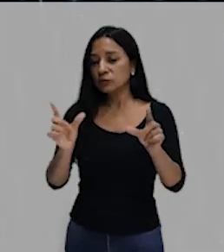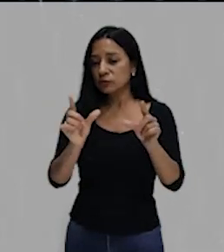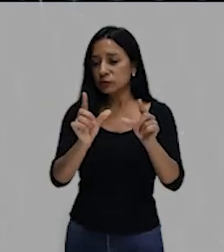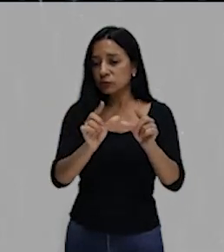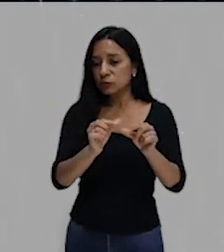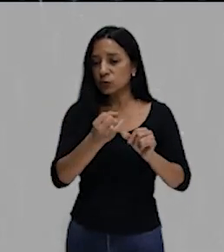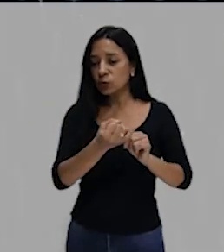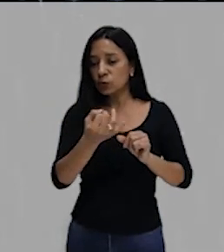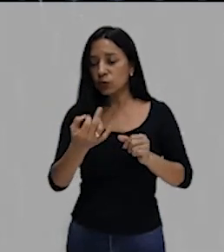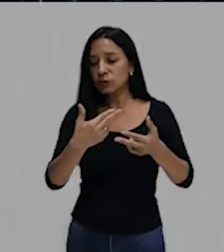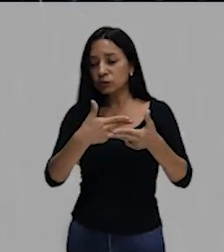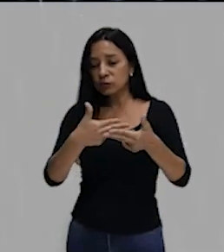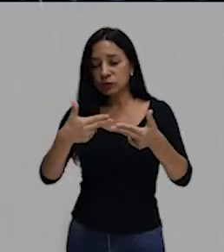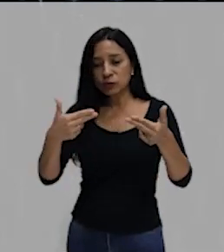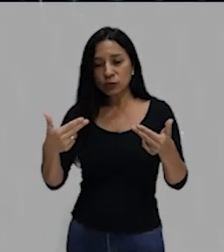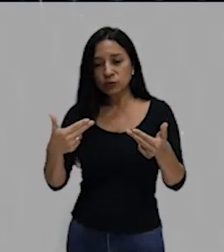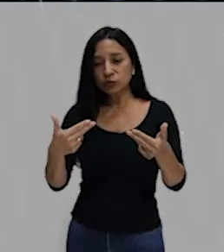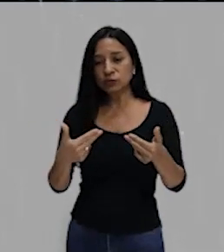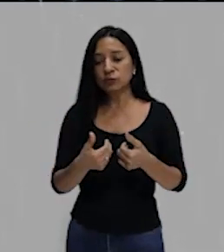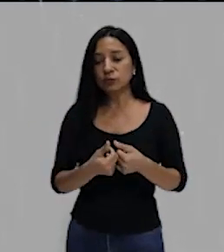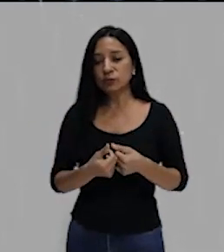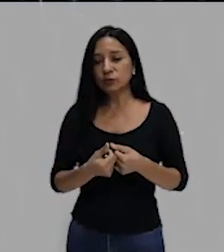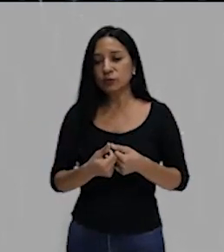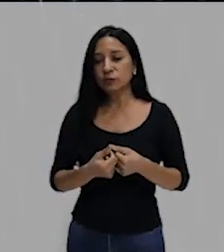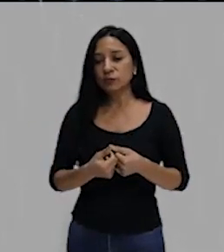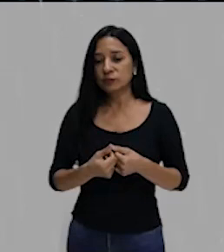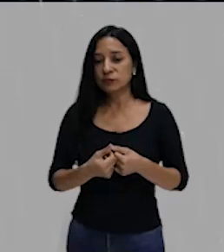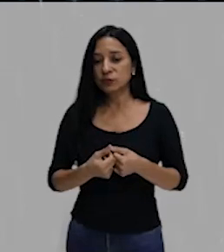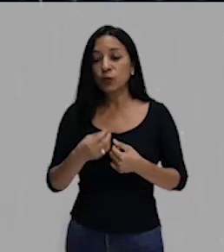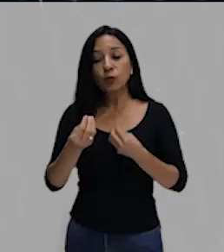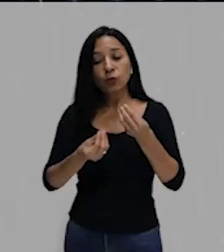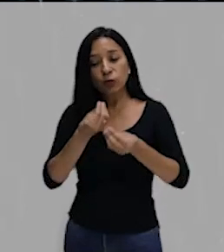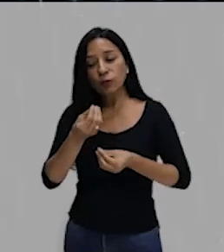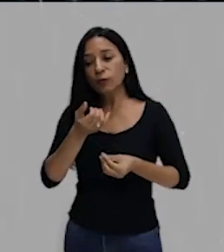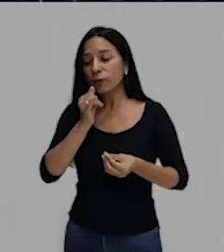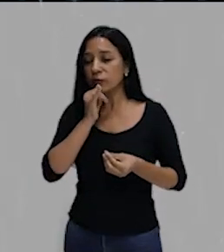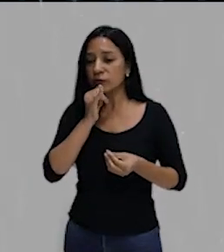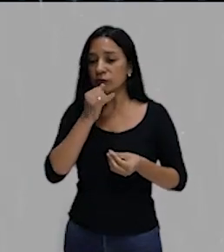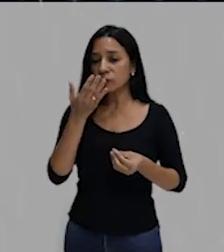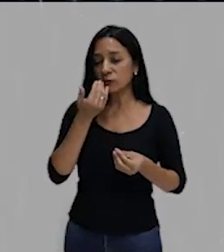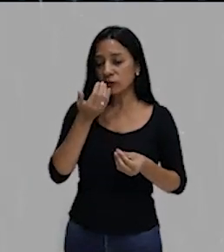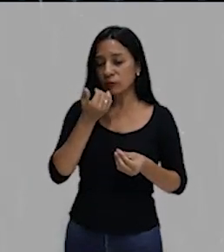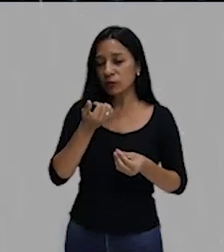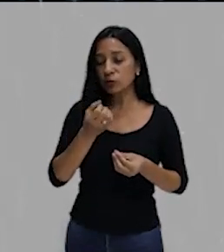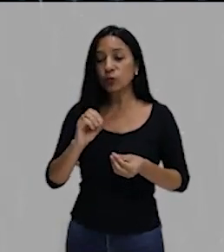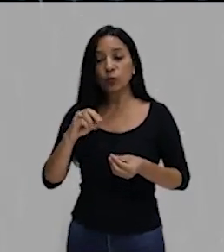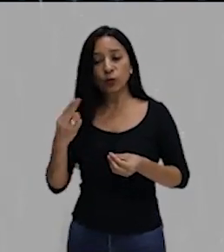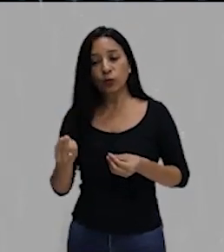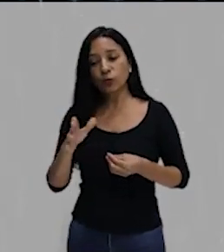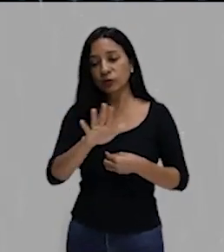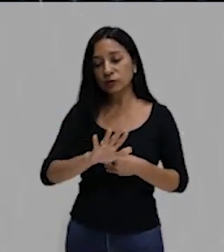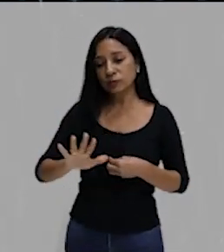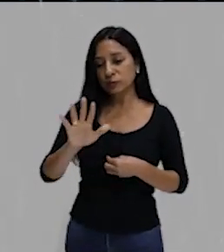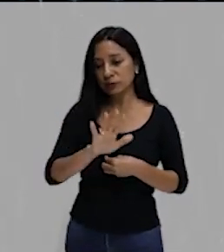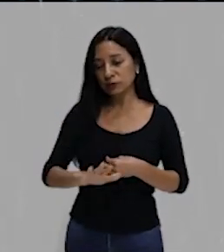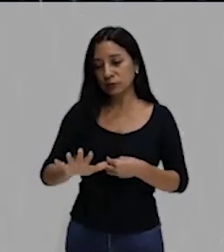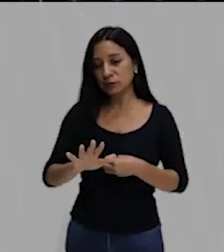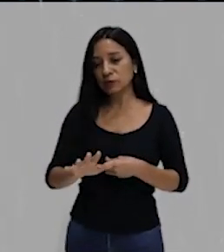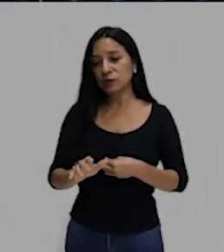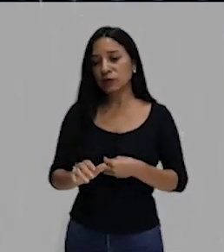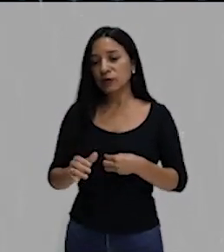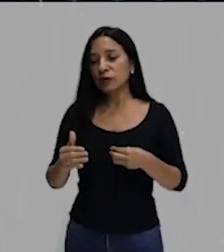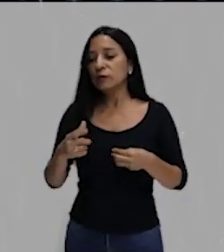recursos disponíveis, como alimento, como espaço. Então, existe um limite